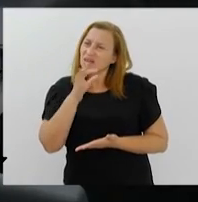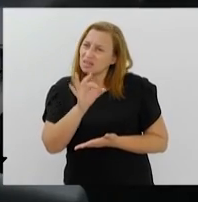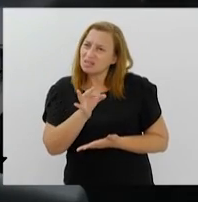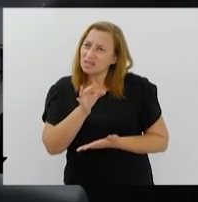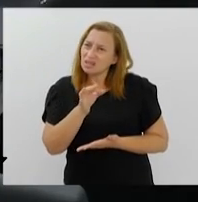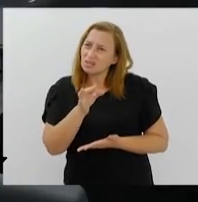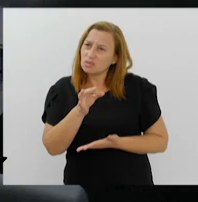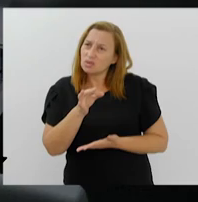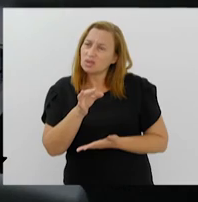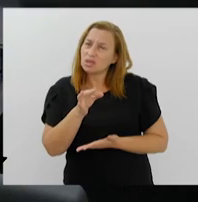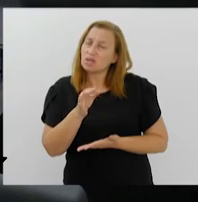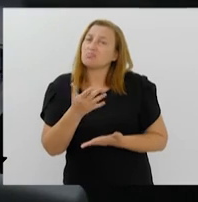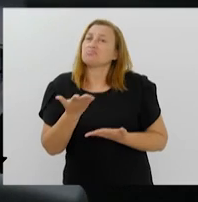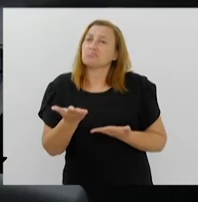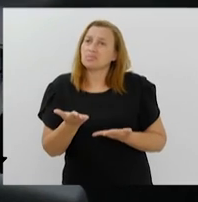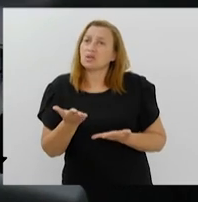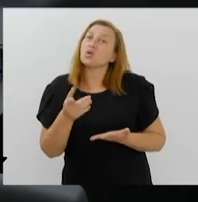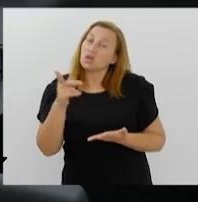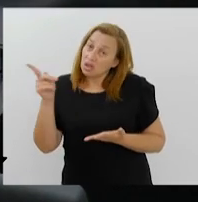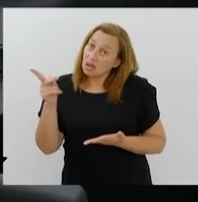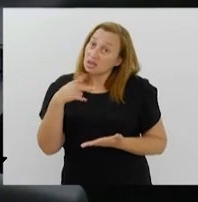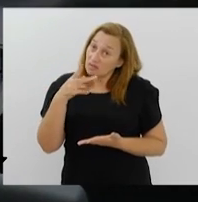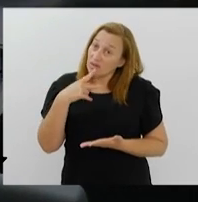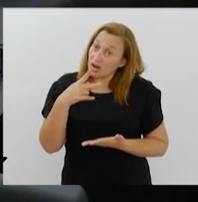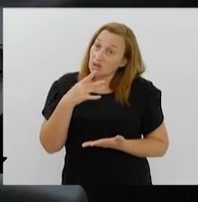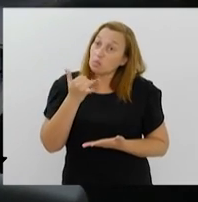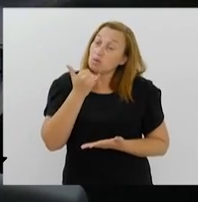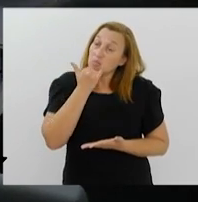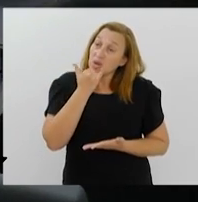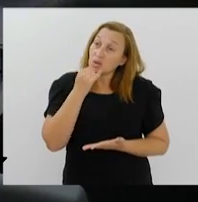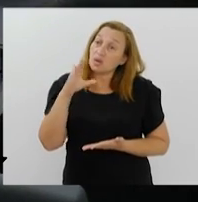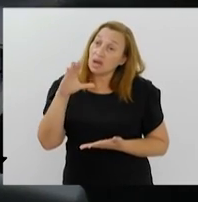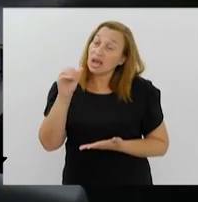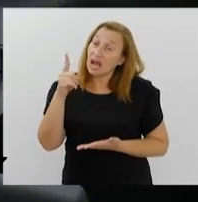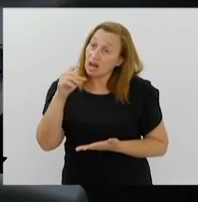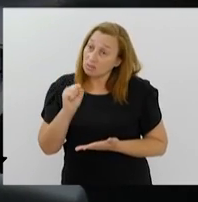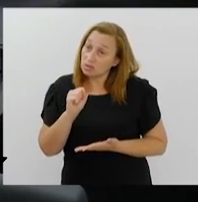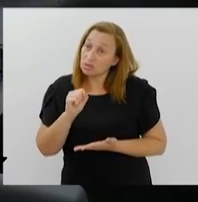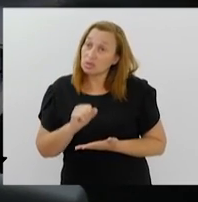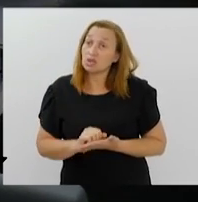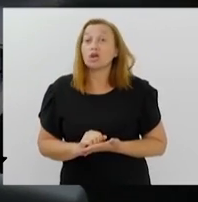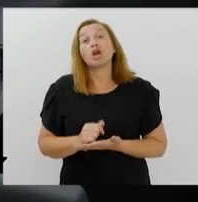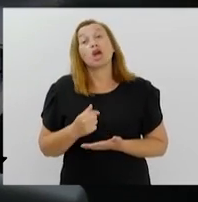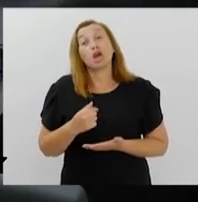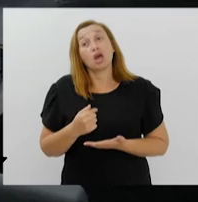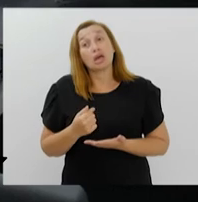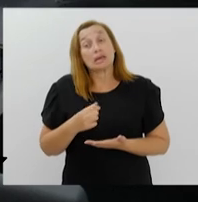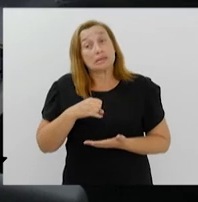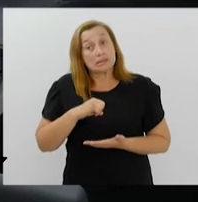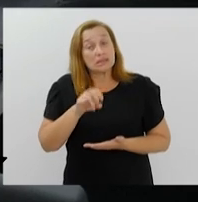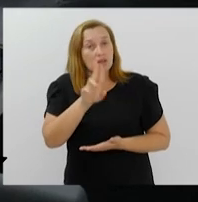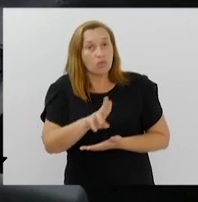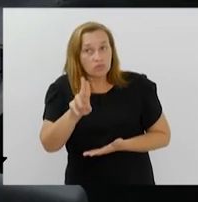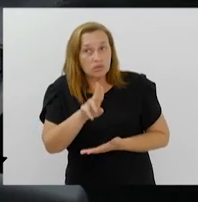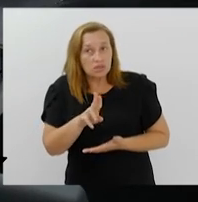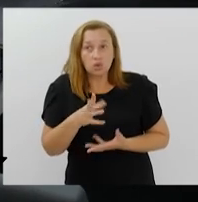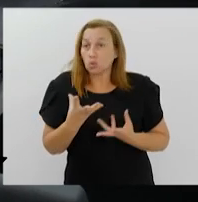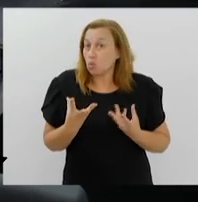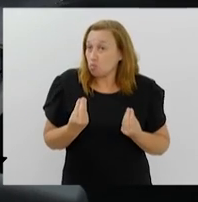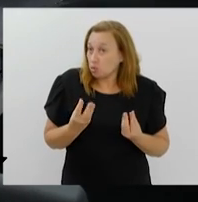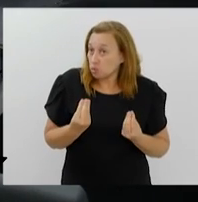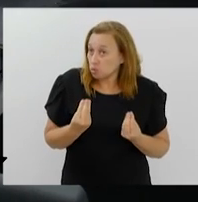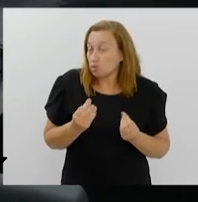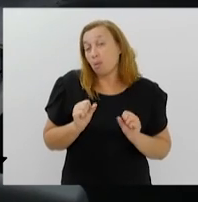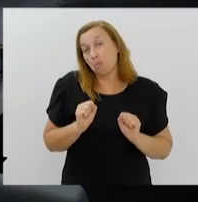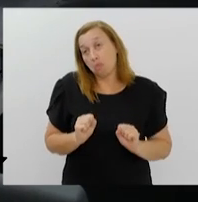isso ou seja que ele tá me dizendo me perdoi Carlos Mas o que você tá falando é isso eu se tá usando muito eu posso E